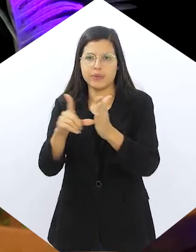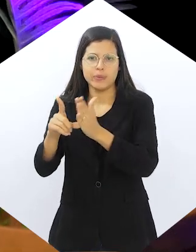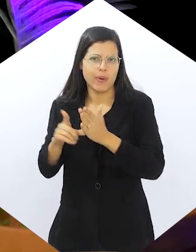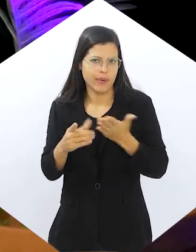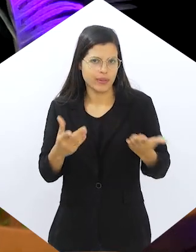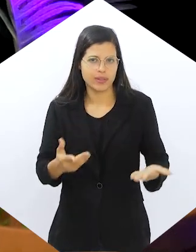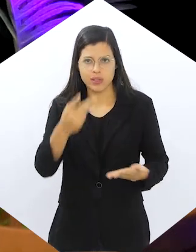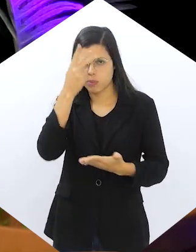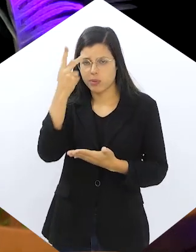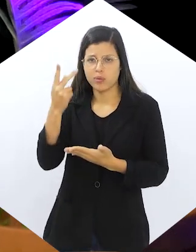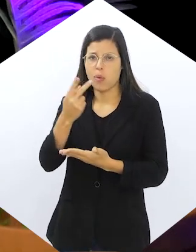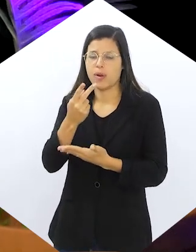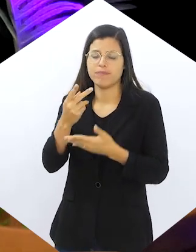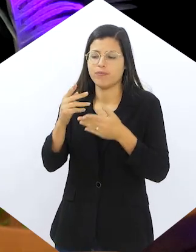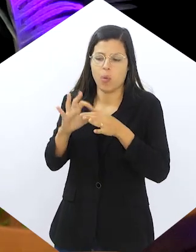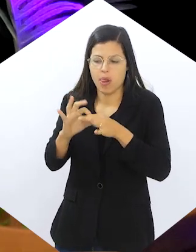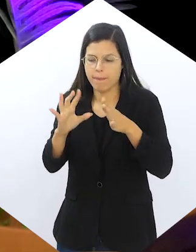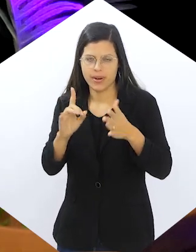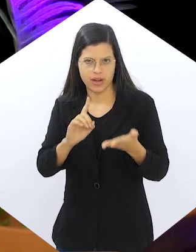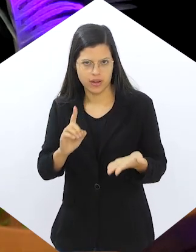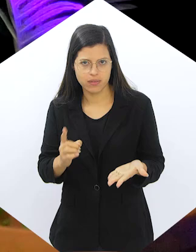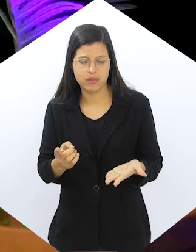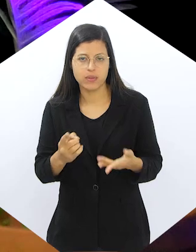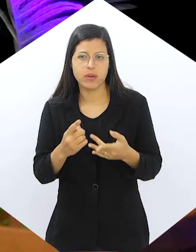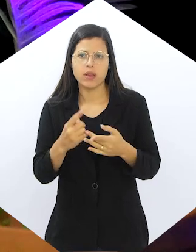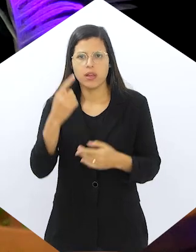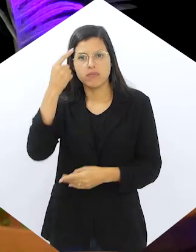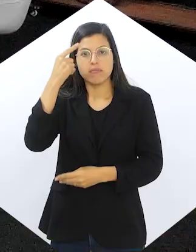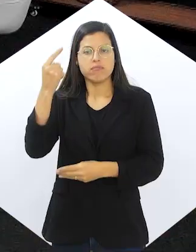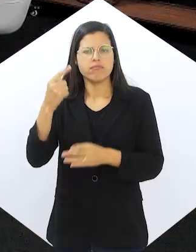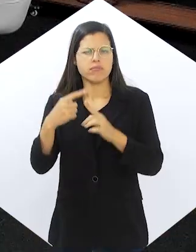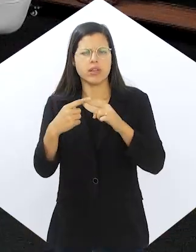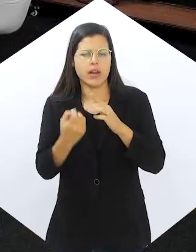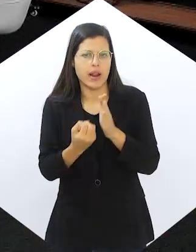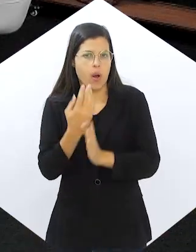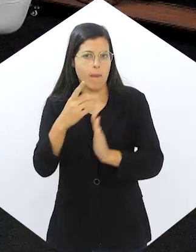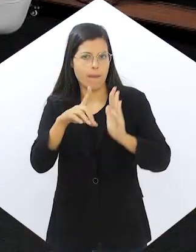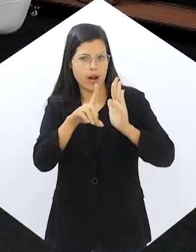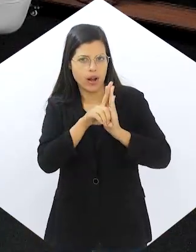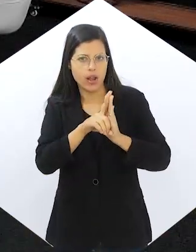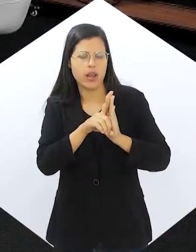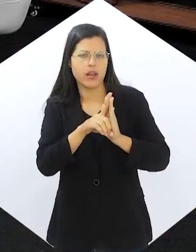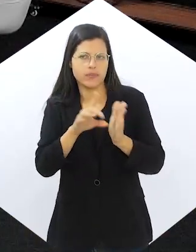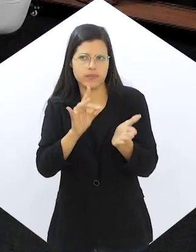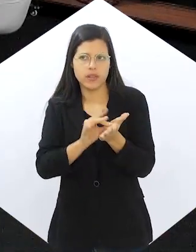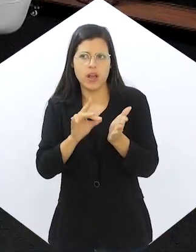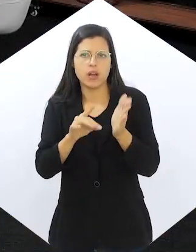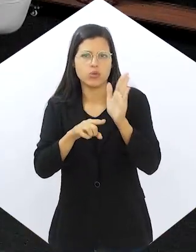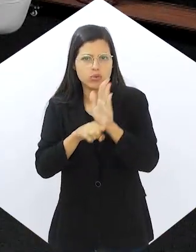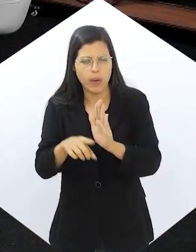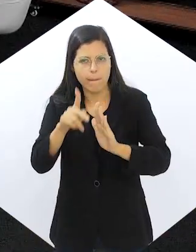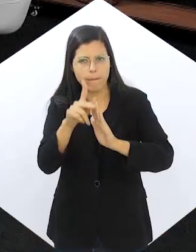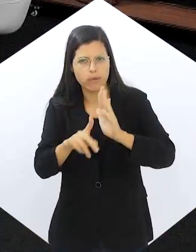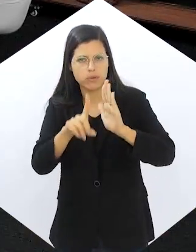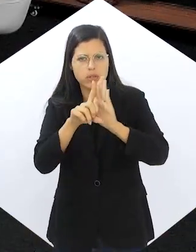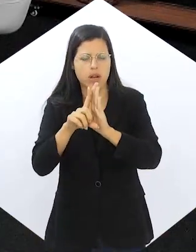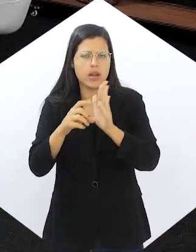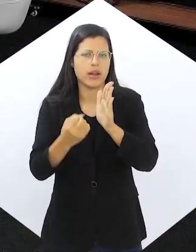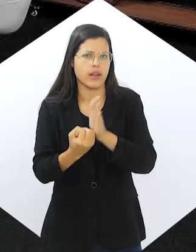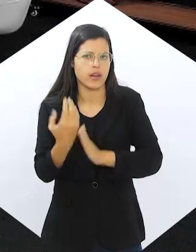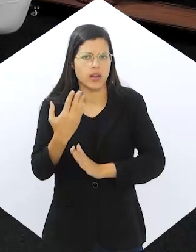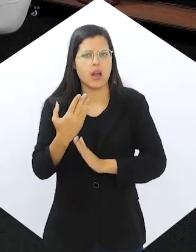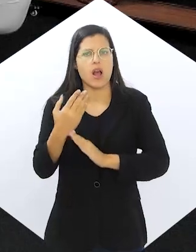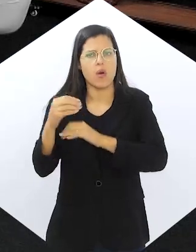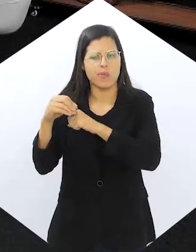conhecia. Então veio a ideia, por que não criar uma lei? E daí, de fato, eu ajudei a criar o projeto de lei, fiz com